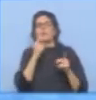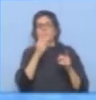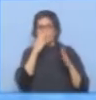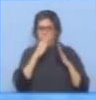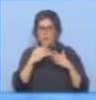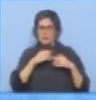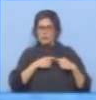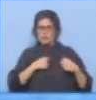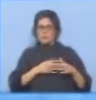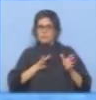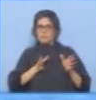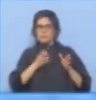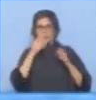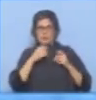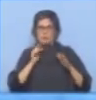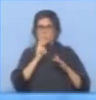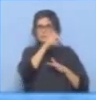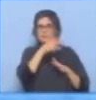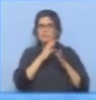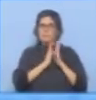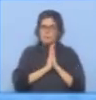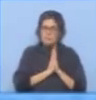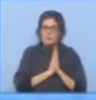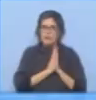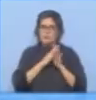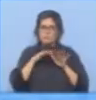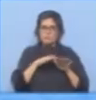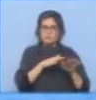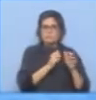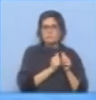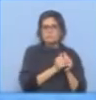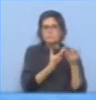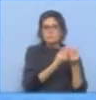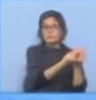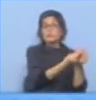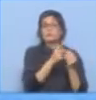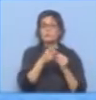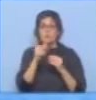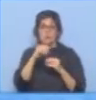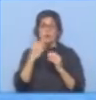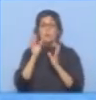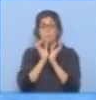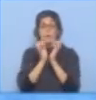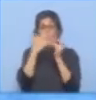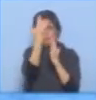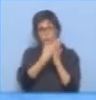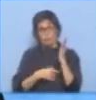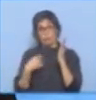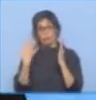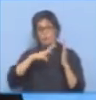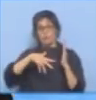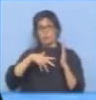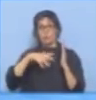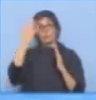disposto para isso. Em termos das coisas mais práticas, claro, eles dão uma série de conselhos também no site da Jornada Mundial da